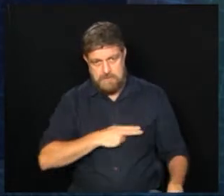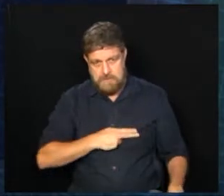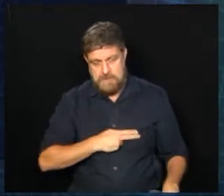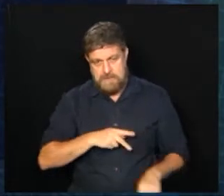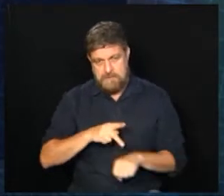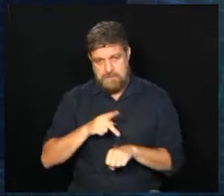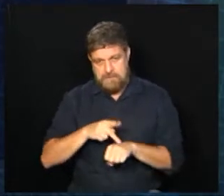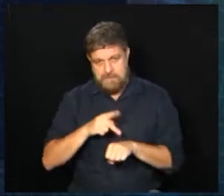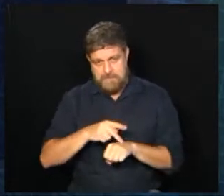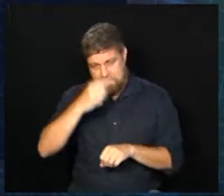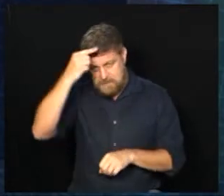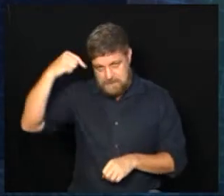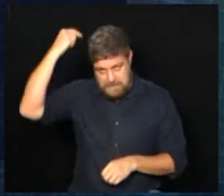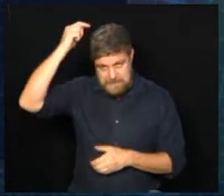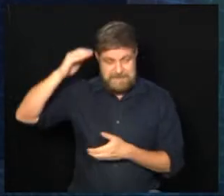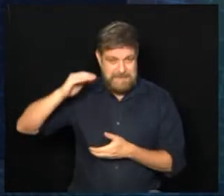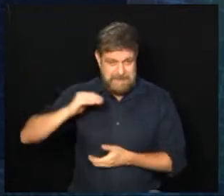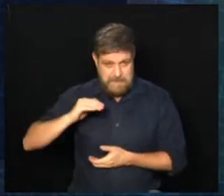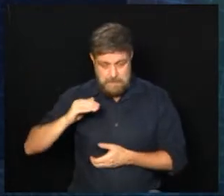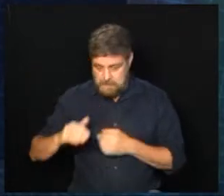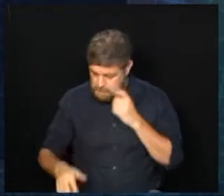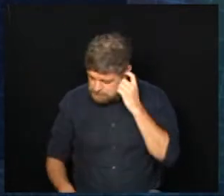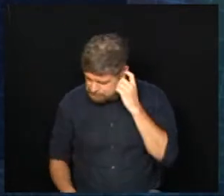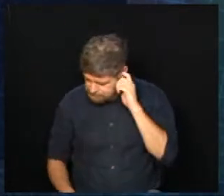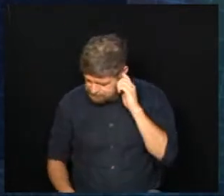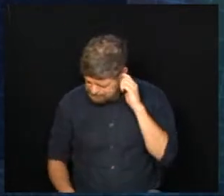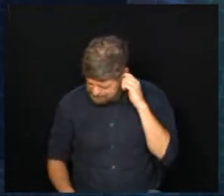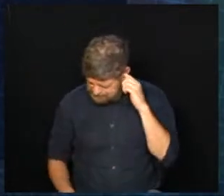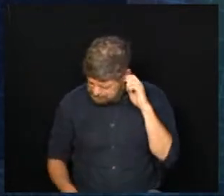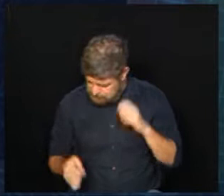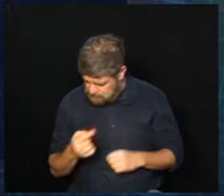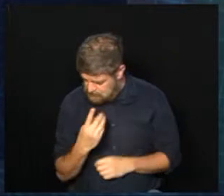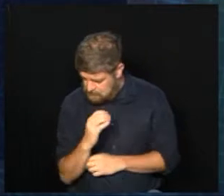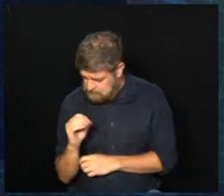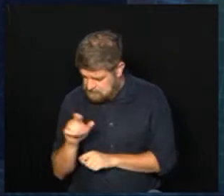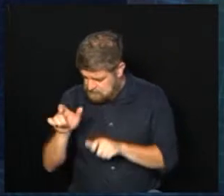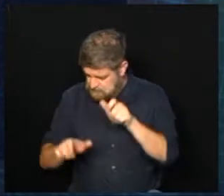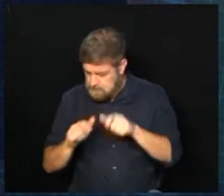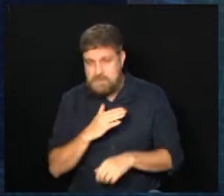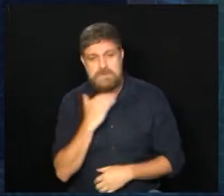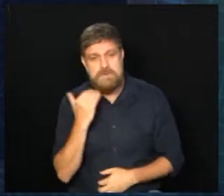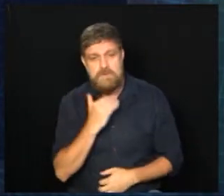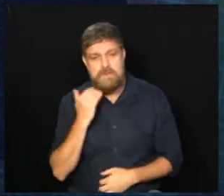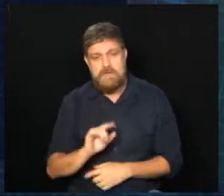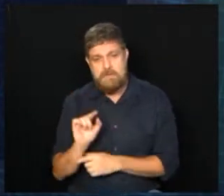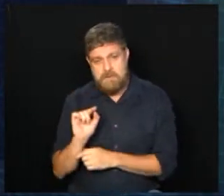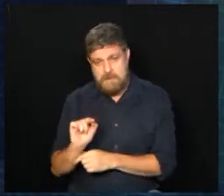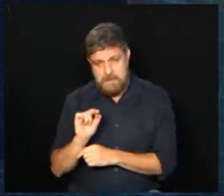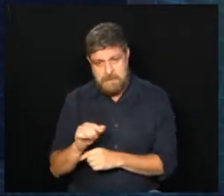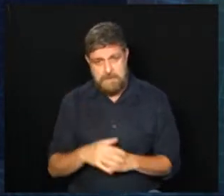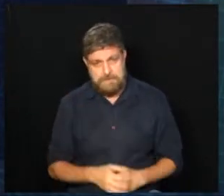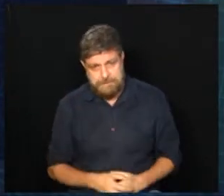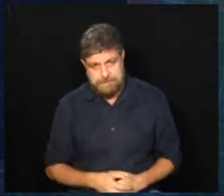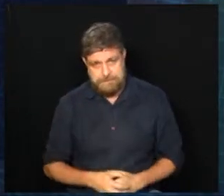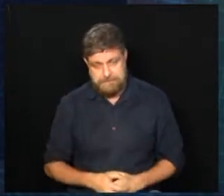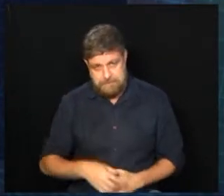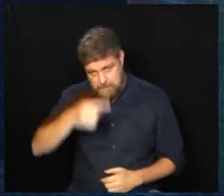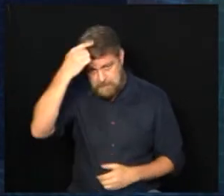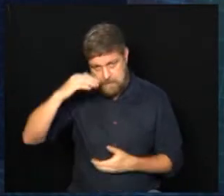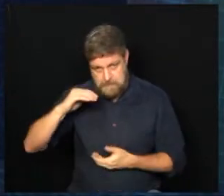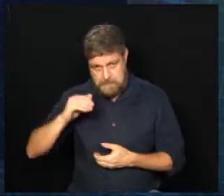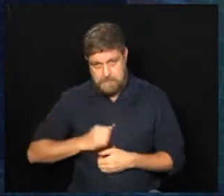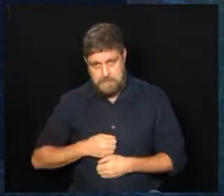Nogueira, Pedreira e os únicos que mantêm menos de 100 óbitos devido à doença são Santo Antônio de Posse, Engenheiro